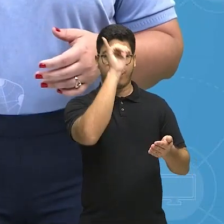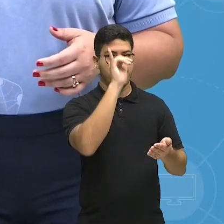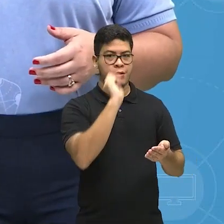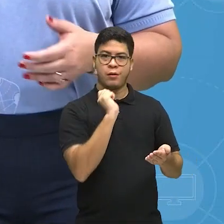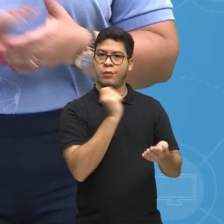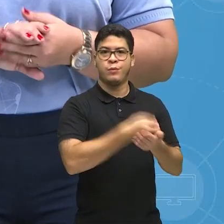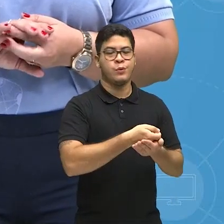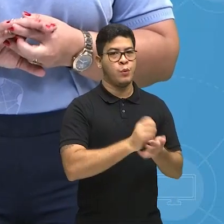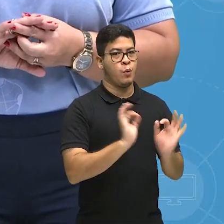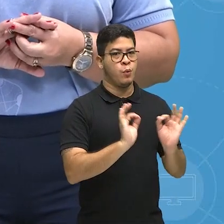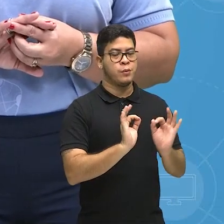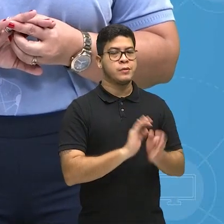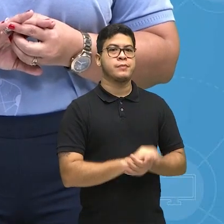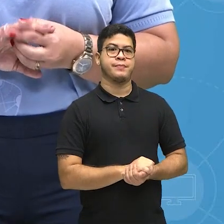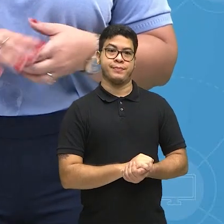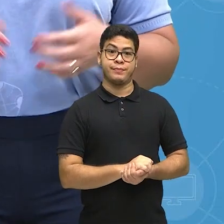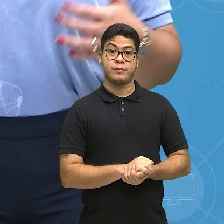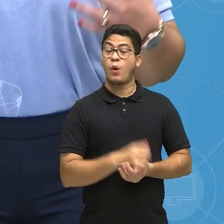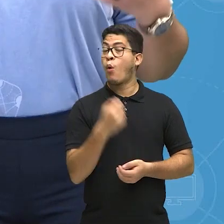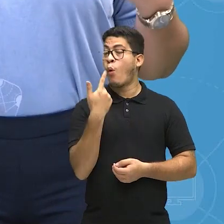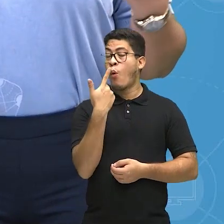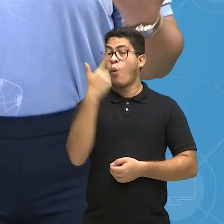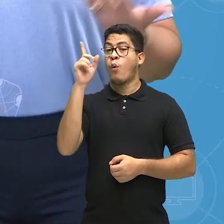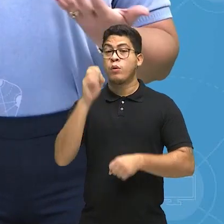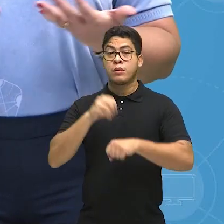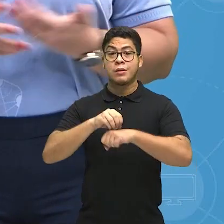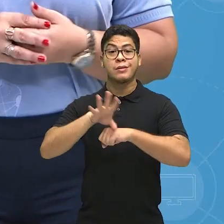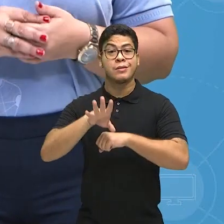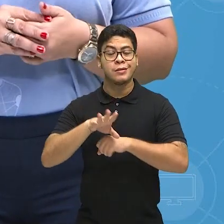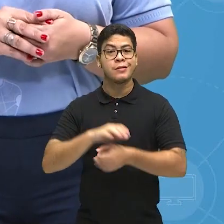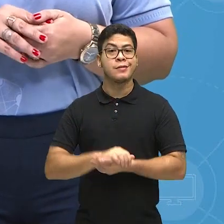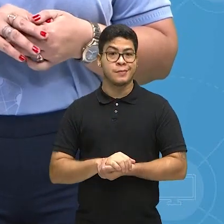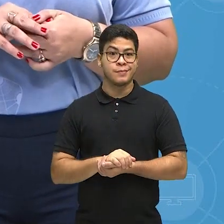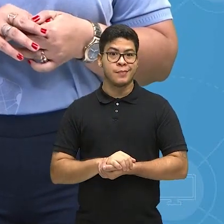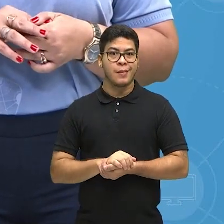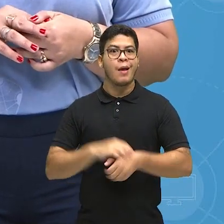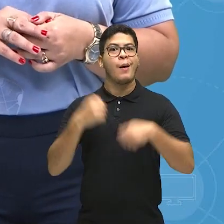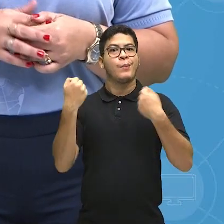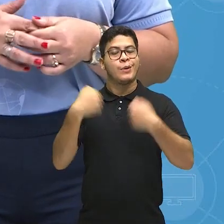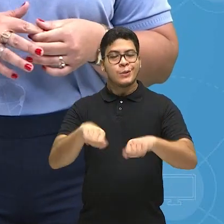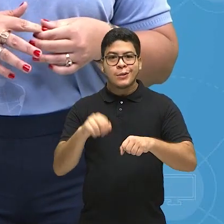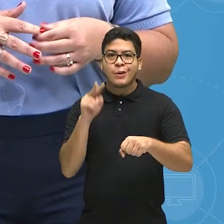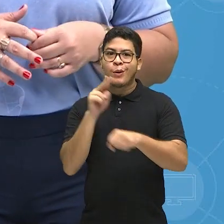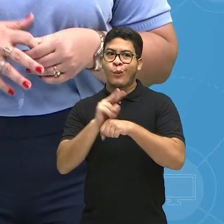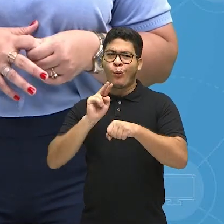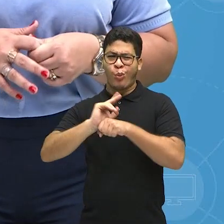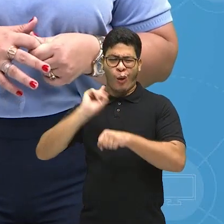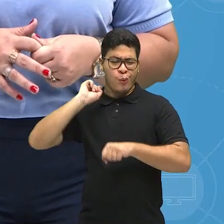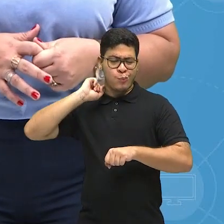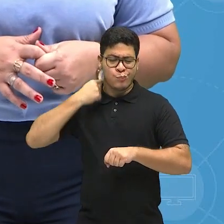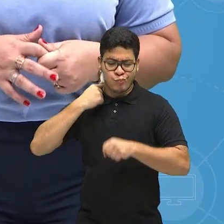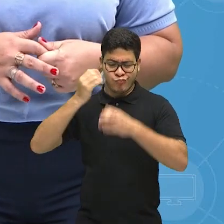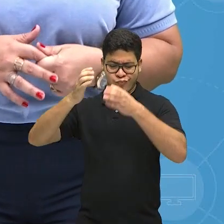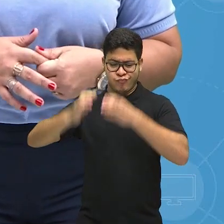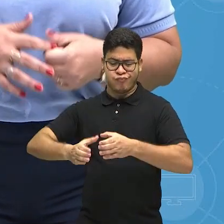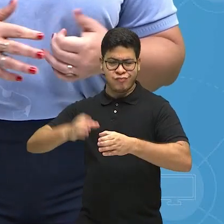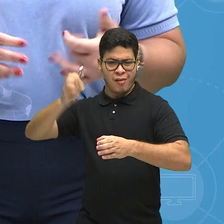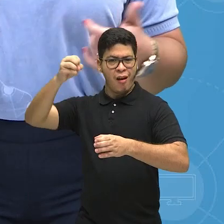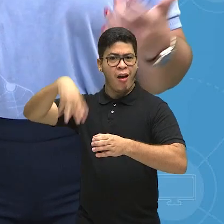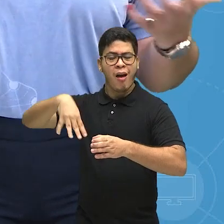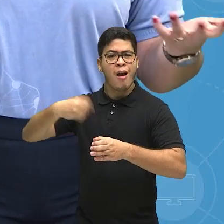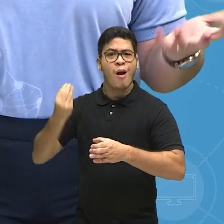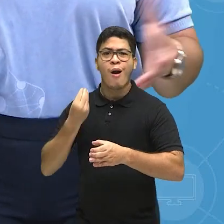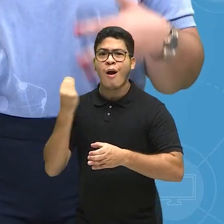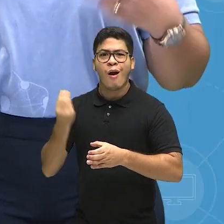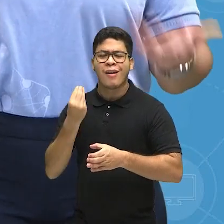predatória. Vamos a outra dica. Cuida bem do seu lixo. Professora, cuidar bem do lixo? Como é isso?